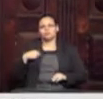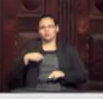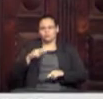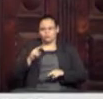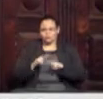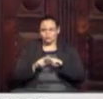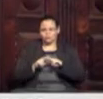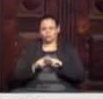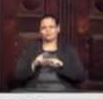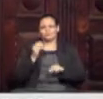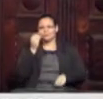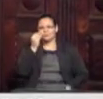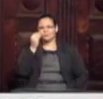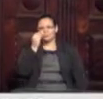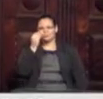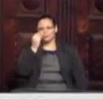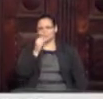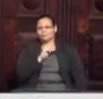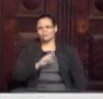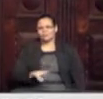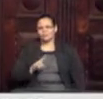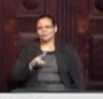de forma